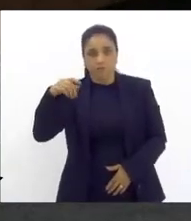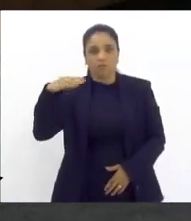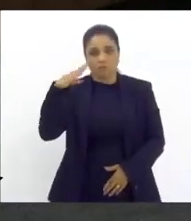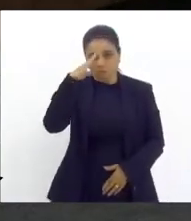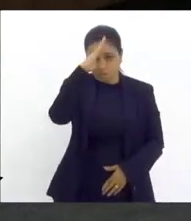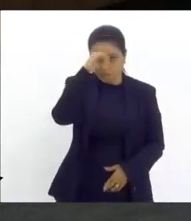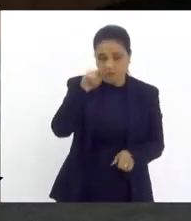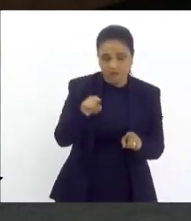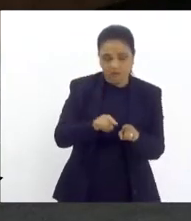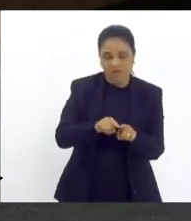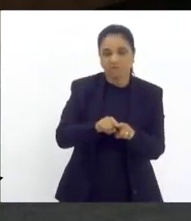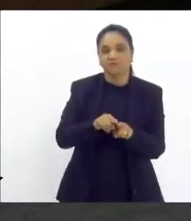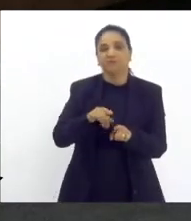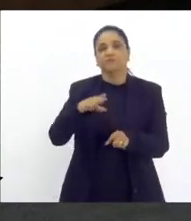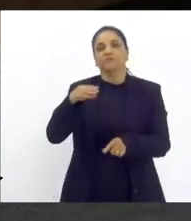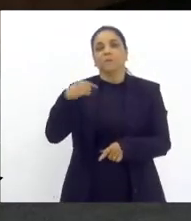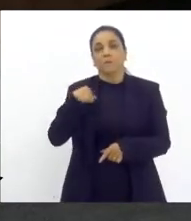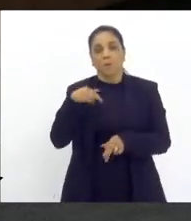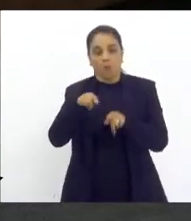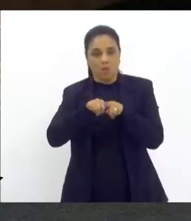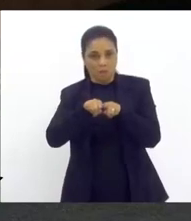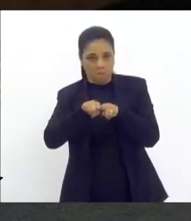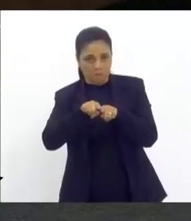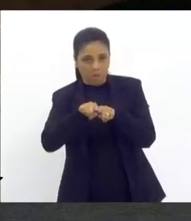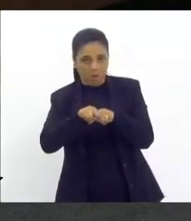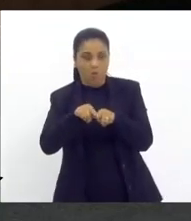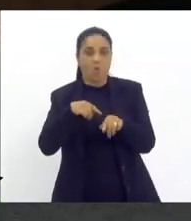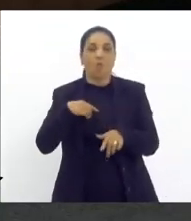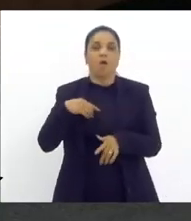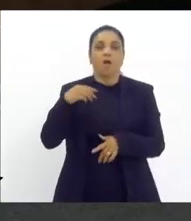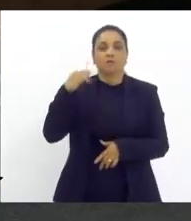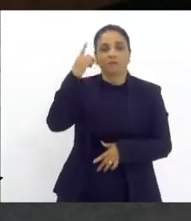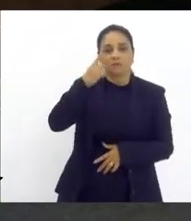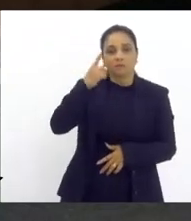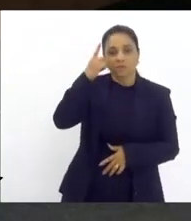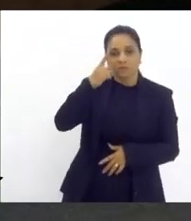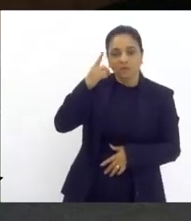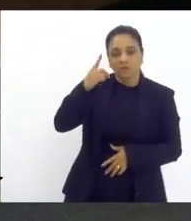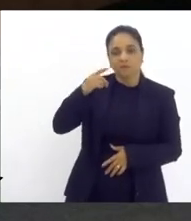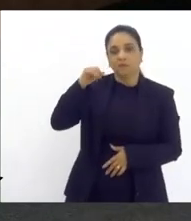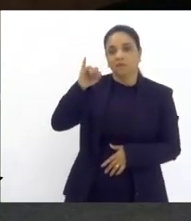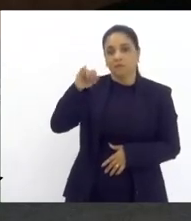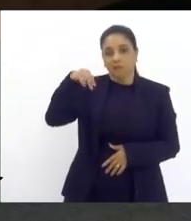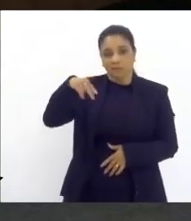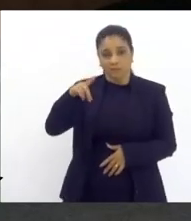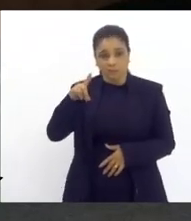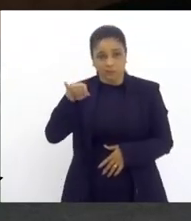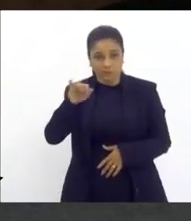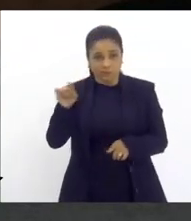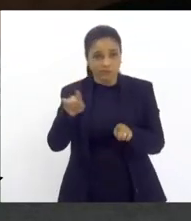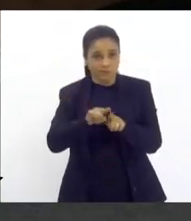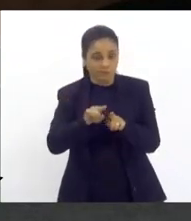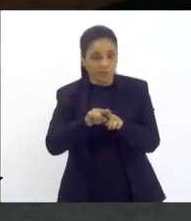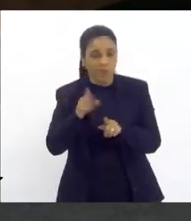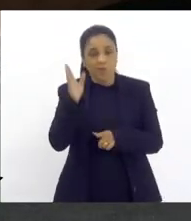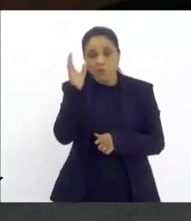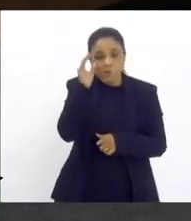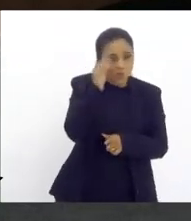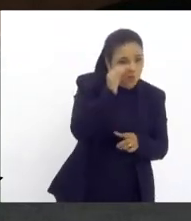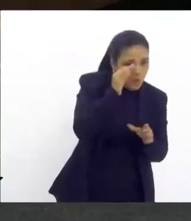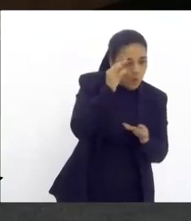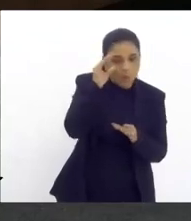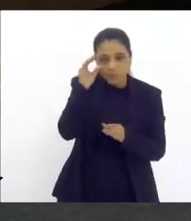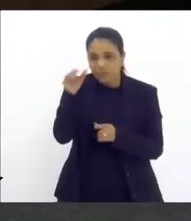você nem se esteve presente também com a deputada índia armelau tiveram presente na câmara e puderam observar essa